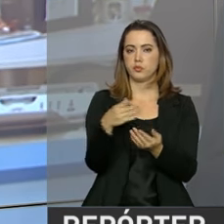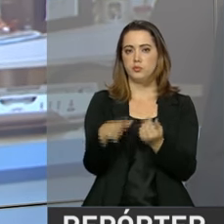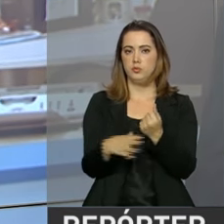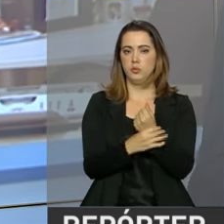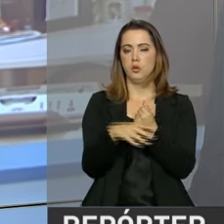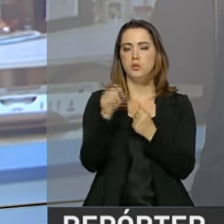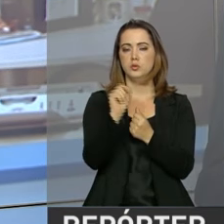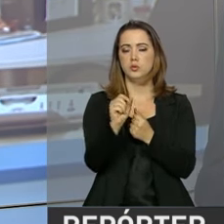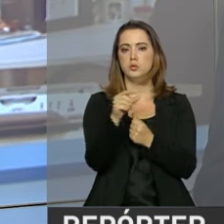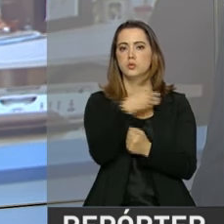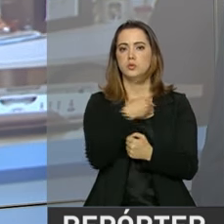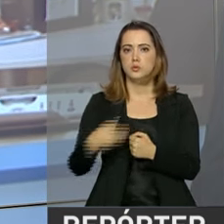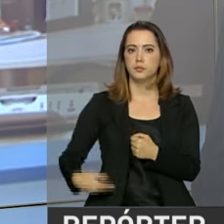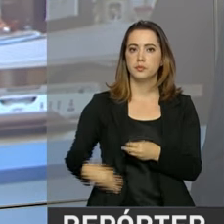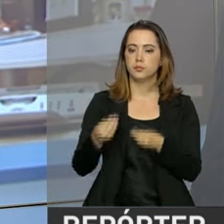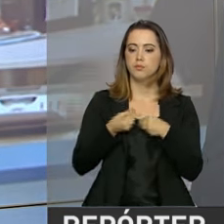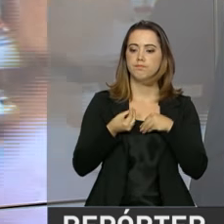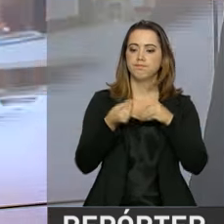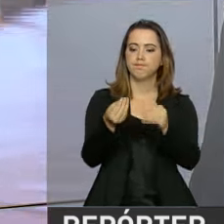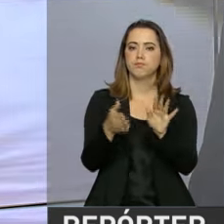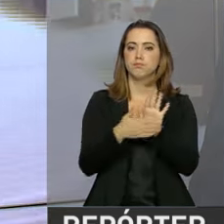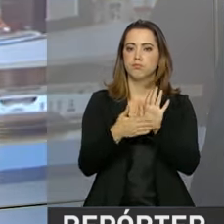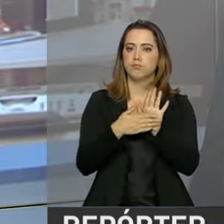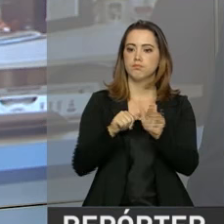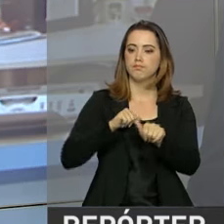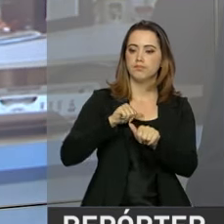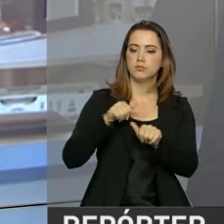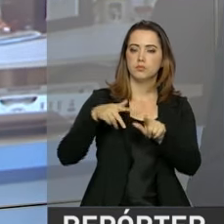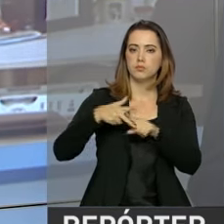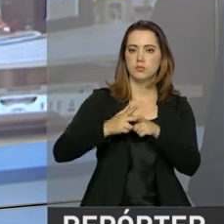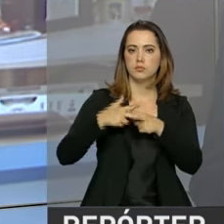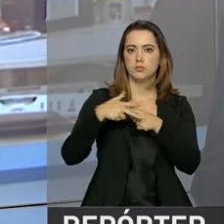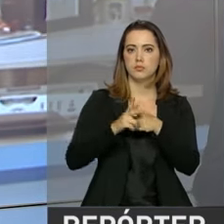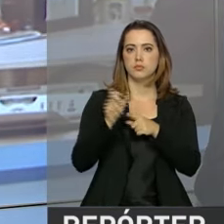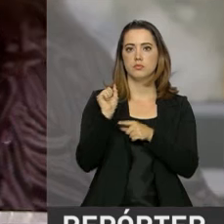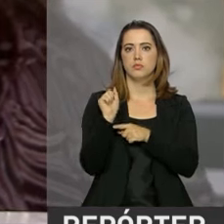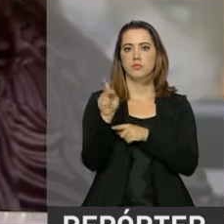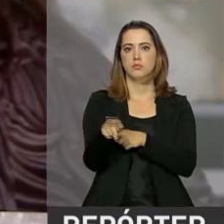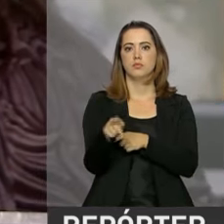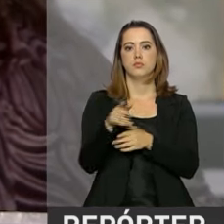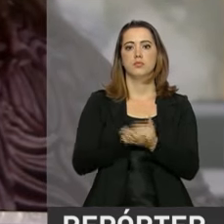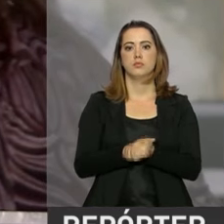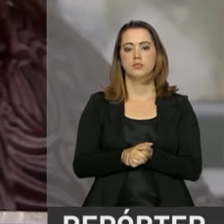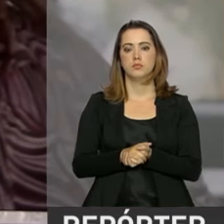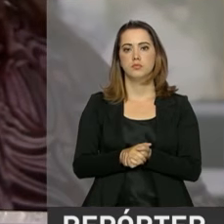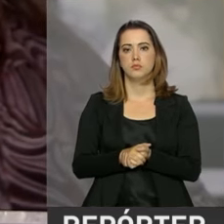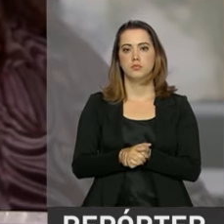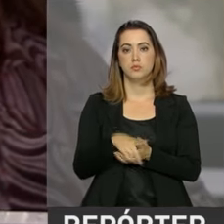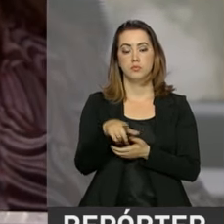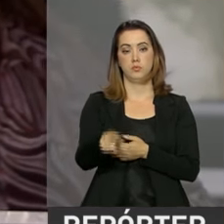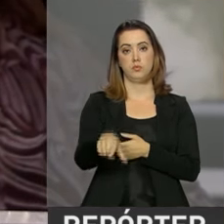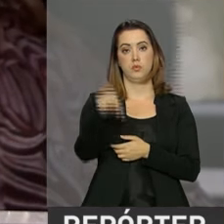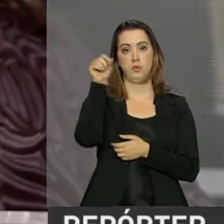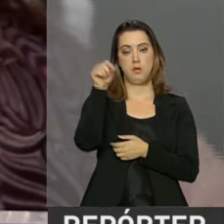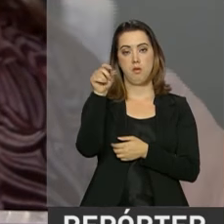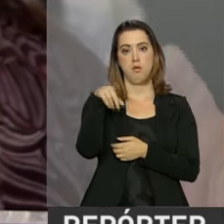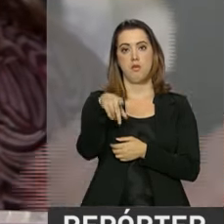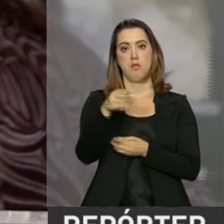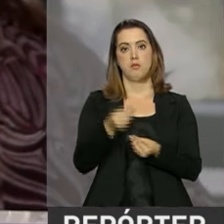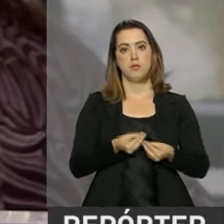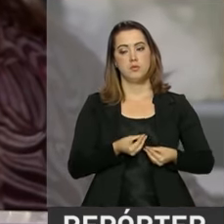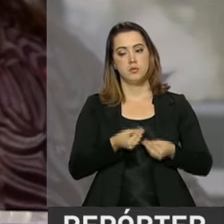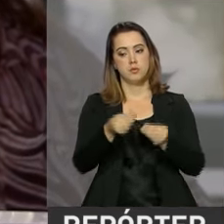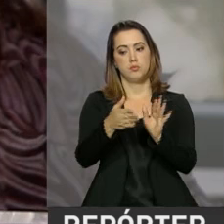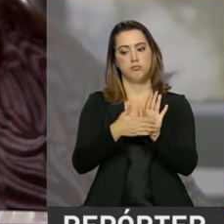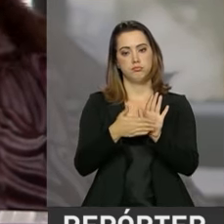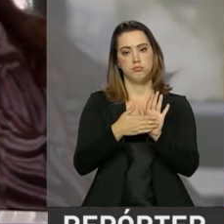enviar ao Congresso, ainda em setembro, a proposta de reforma da Previdência. A decisão de se encaminhar uma